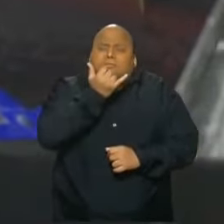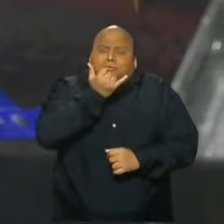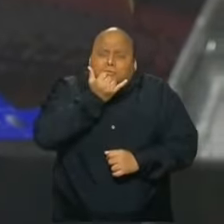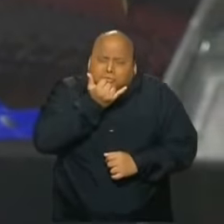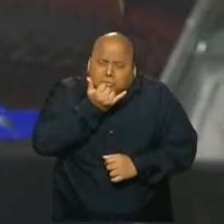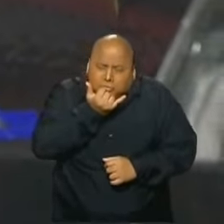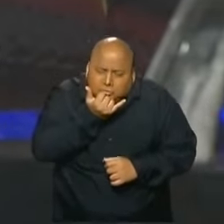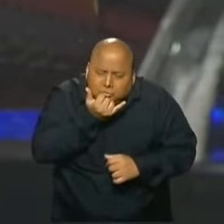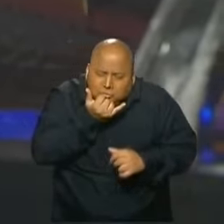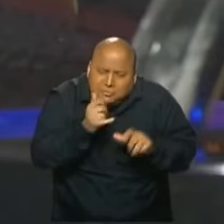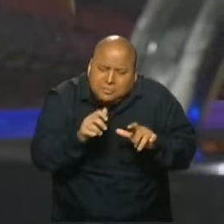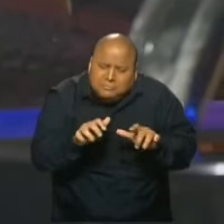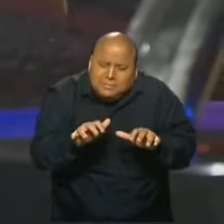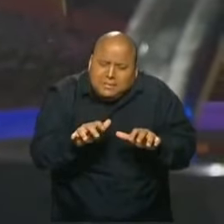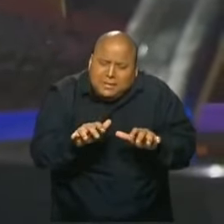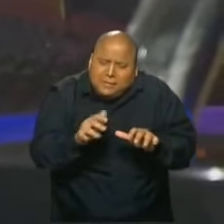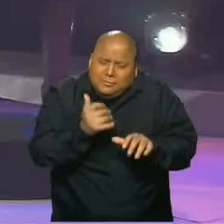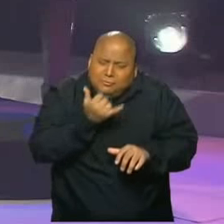Desculpa.